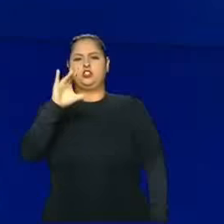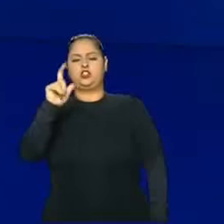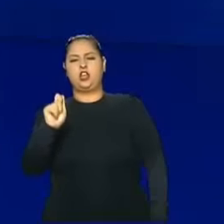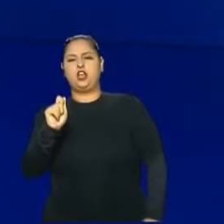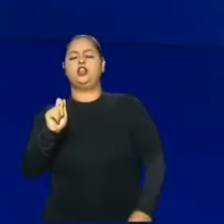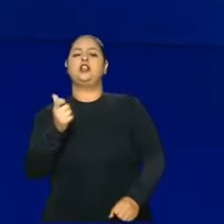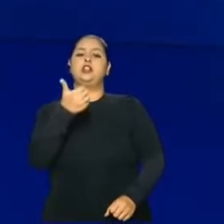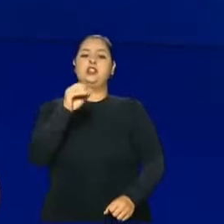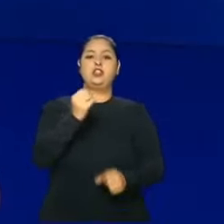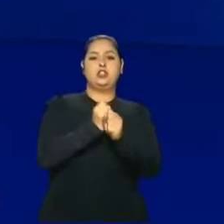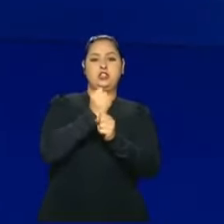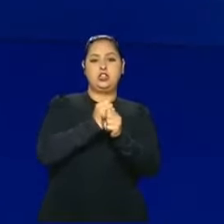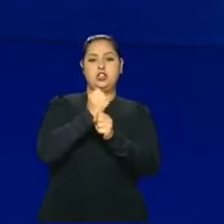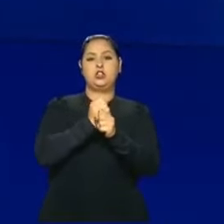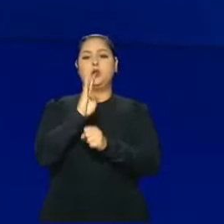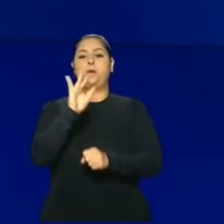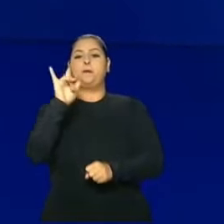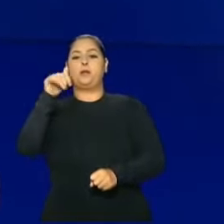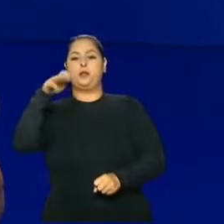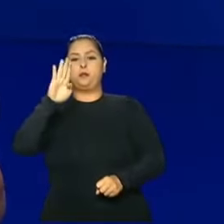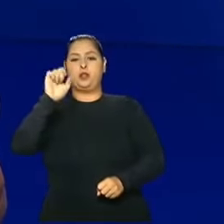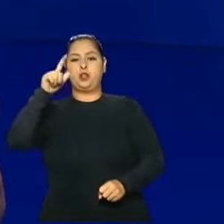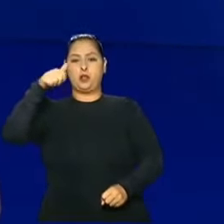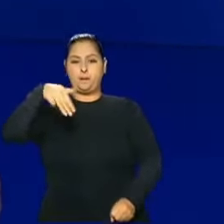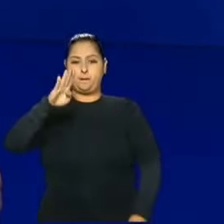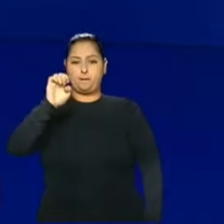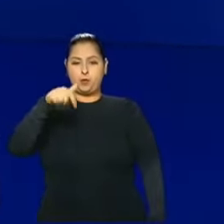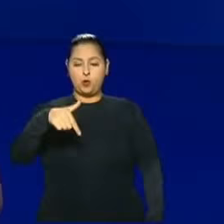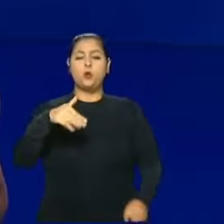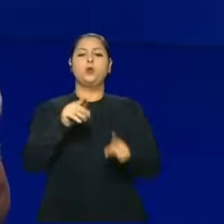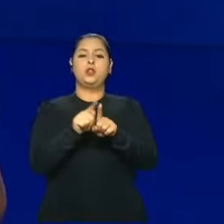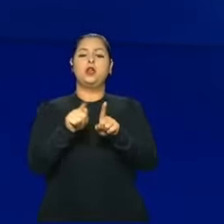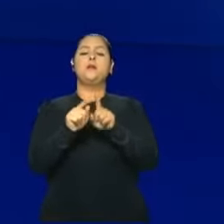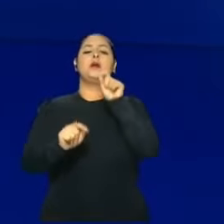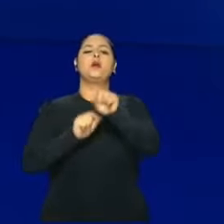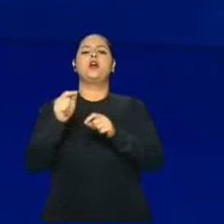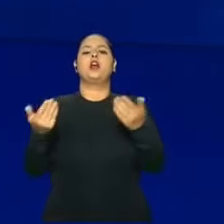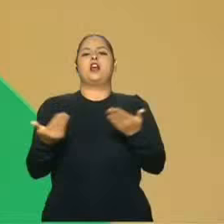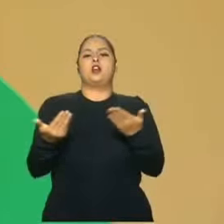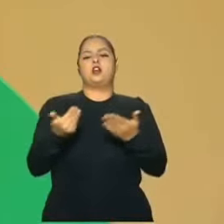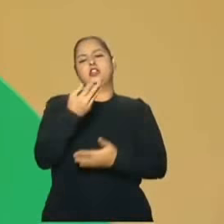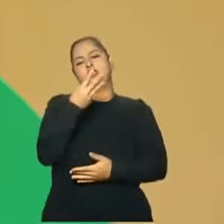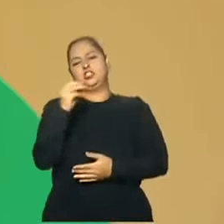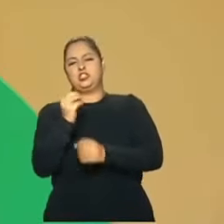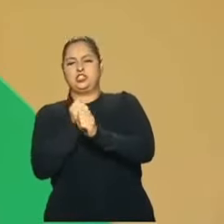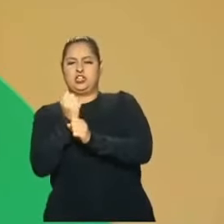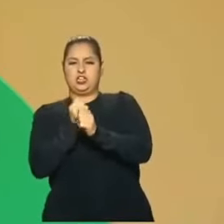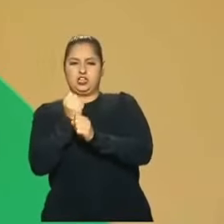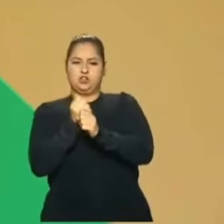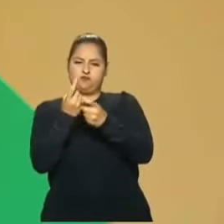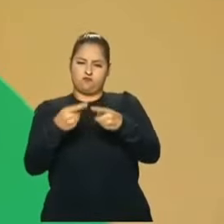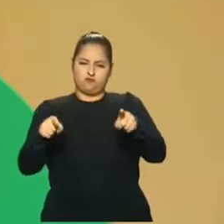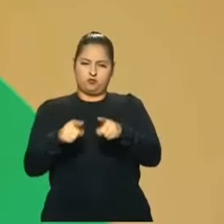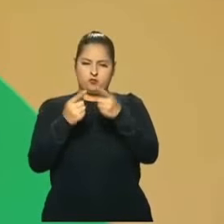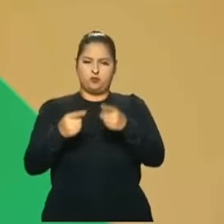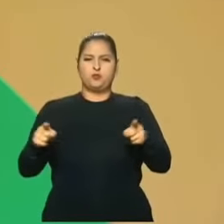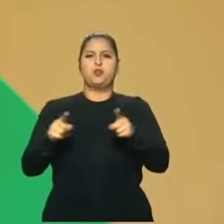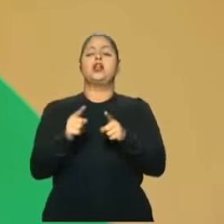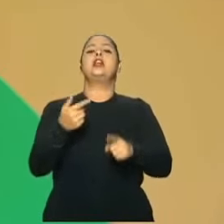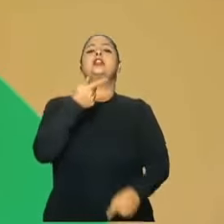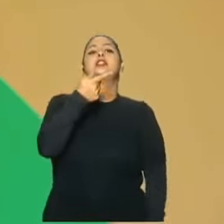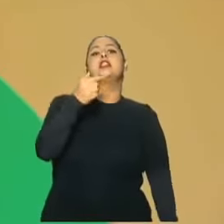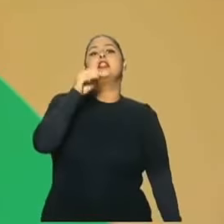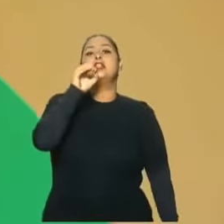Blom. Também os 80 anos da saudosa compositora e grande violonista Rosinha de Valença. Os 70 anos do